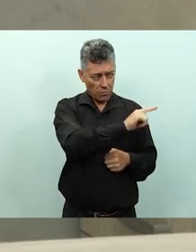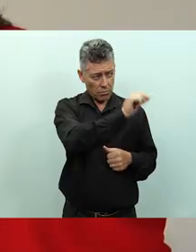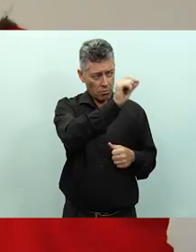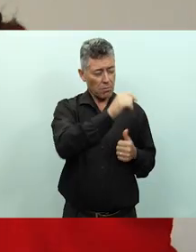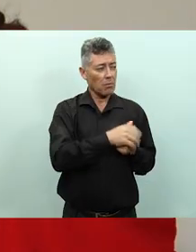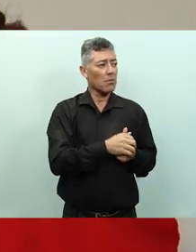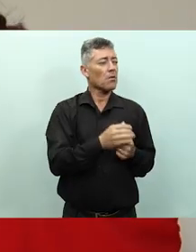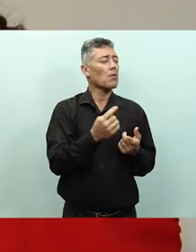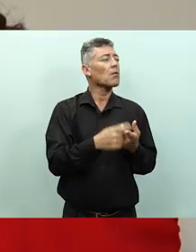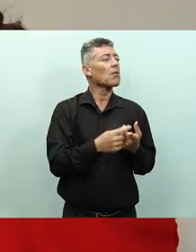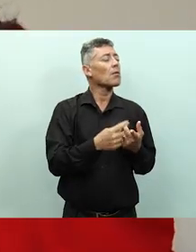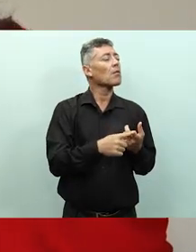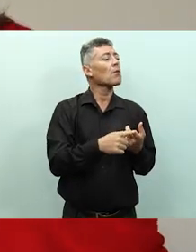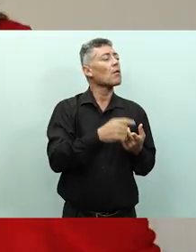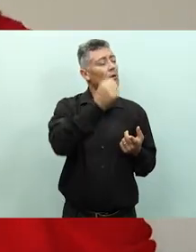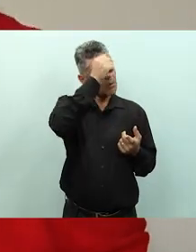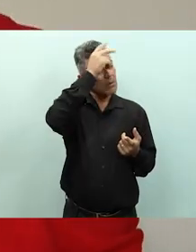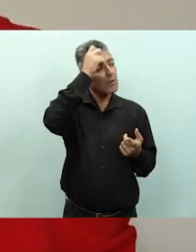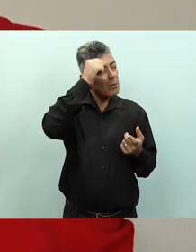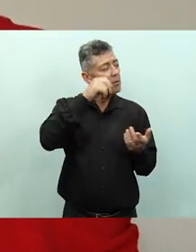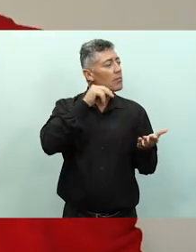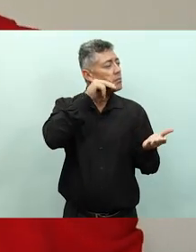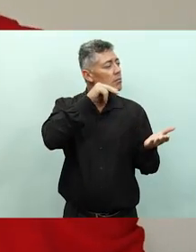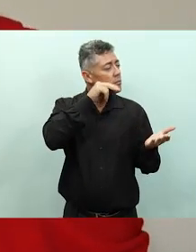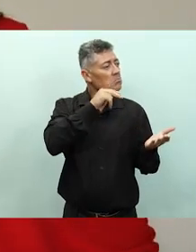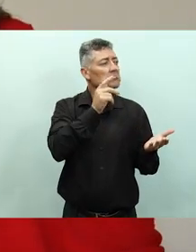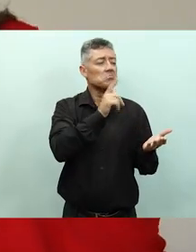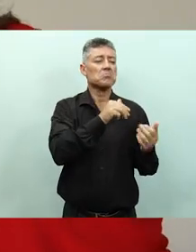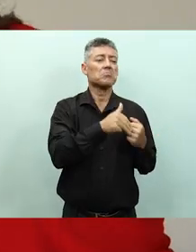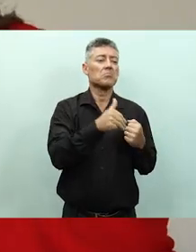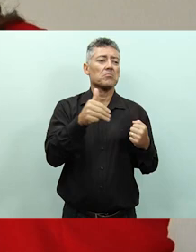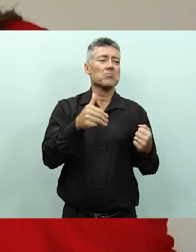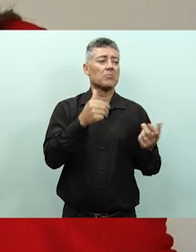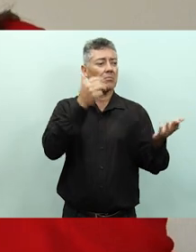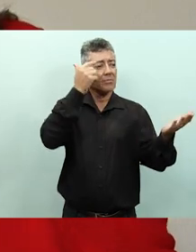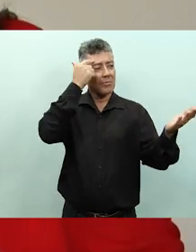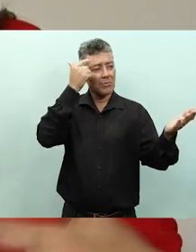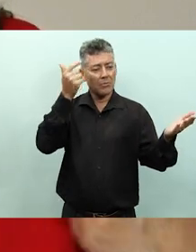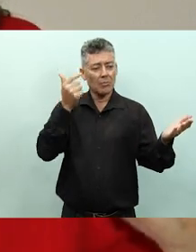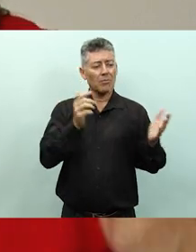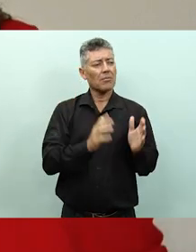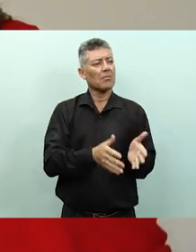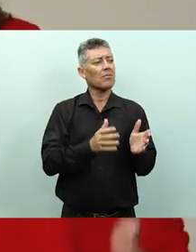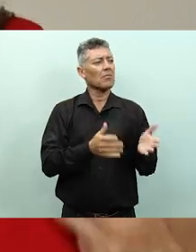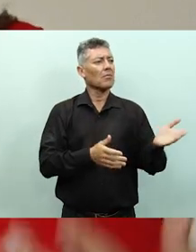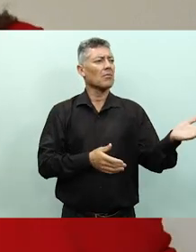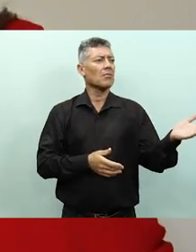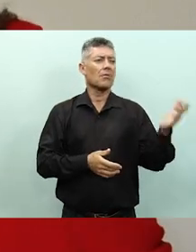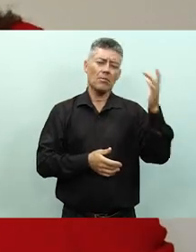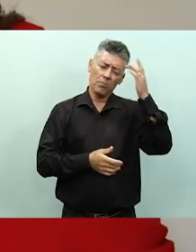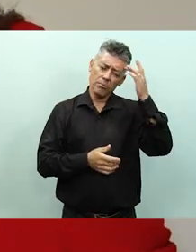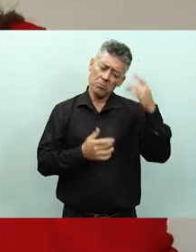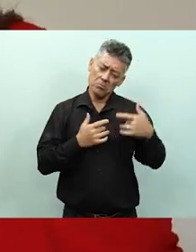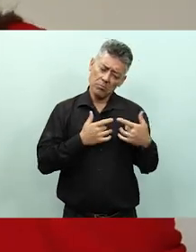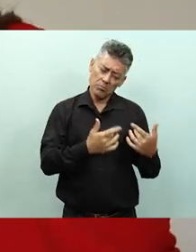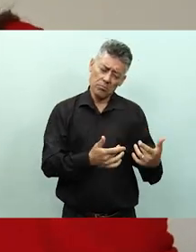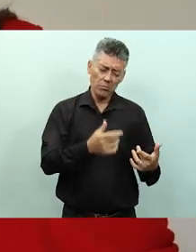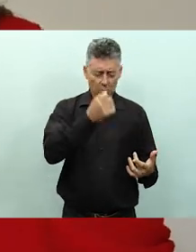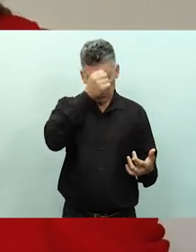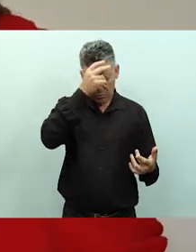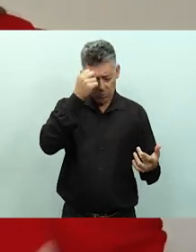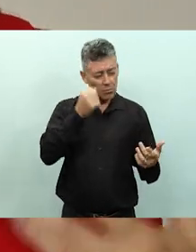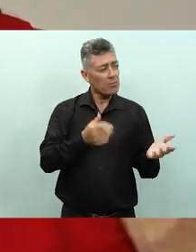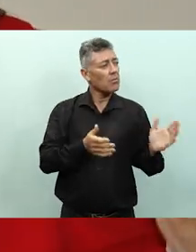prefeita. Quando ela foi prefeita de Natal, ela resolveu fazer um mestrado. Imagina aí, mamãe já era super, hiper dedicada como